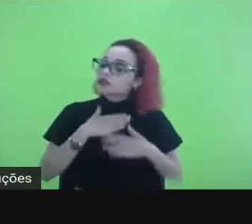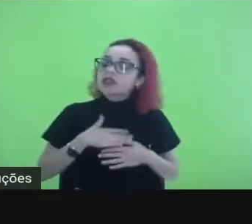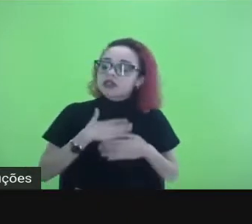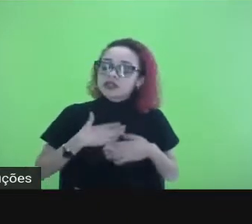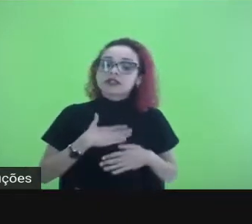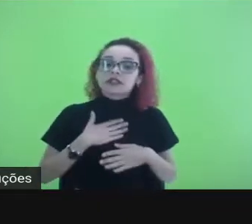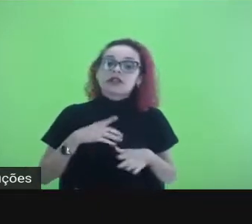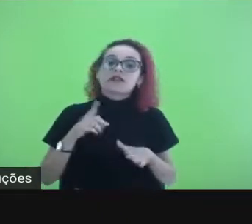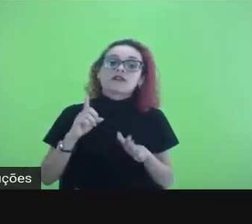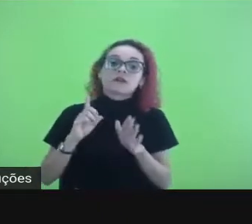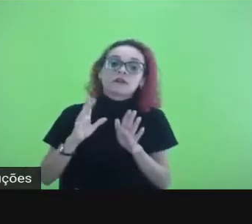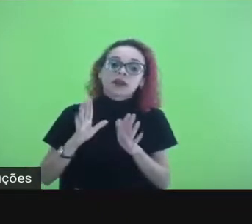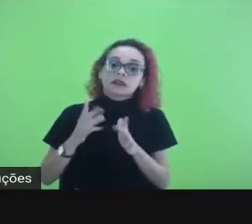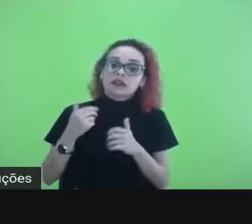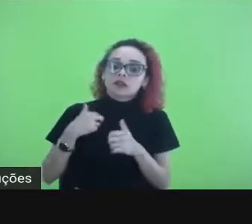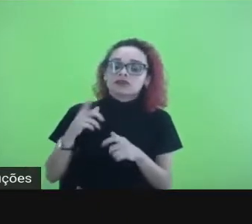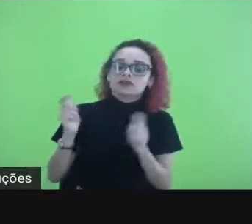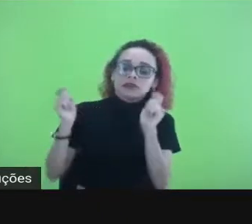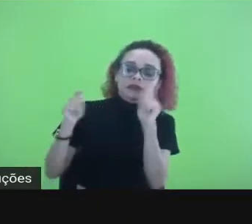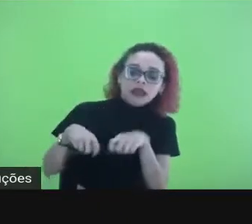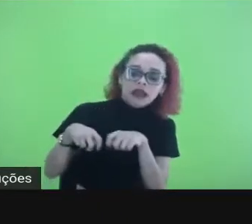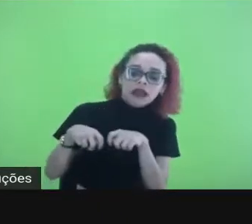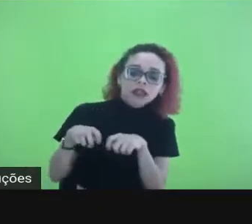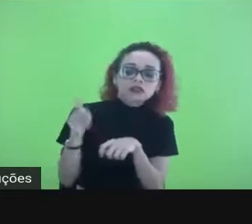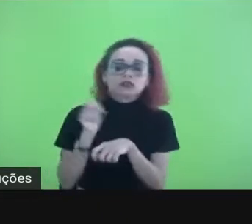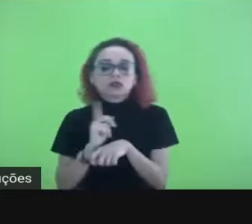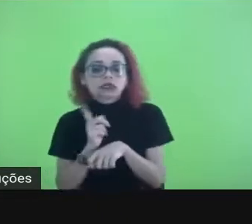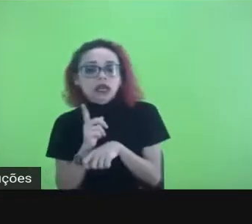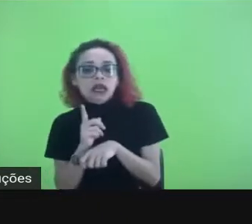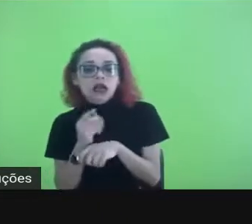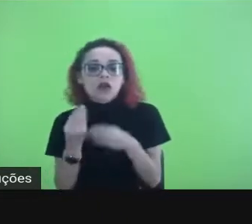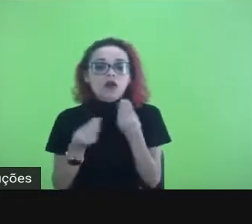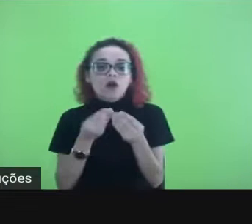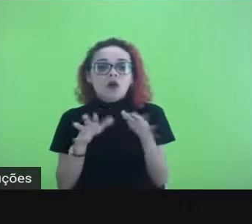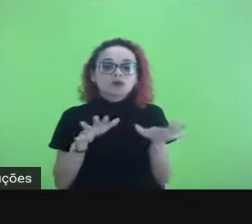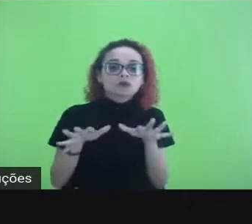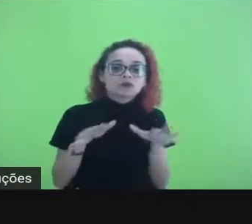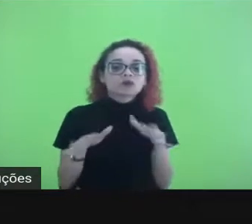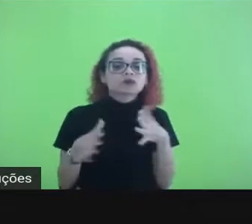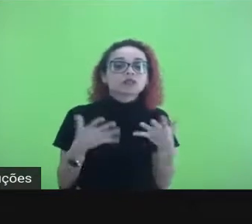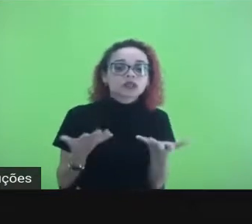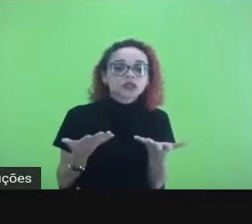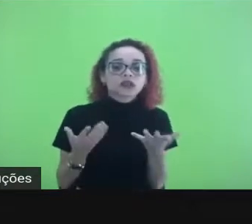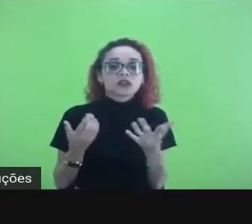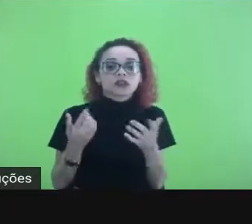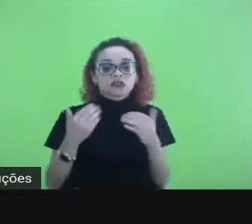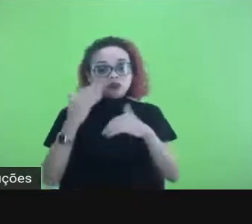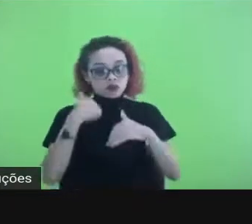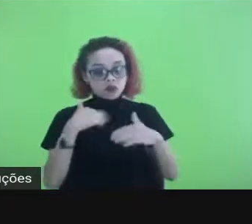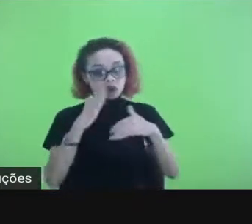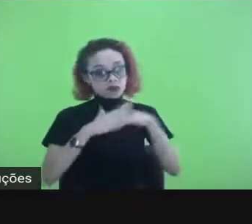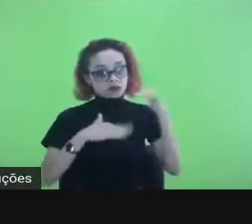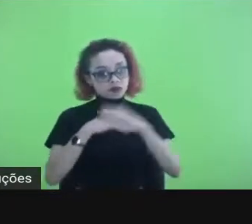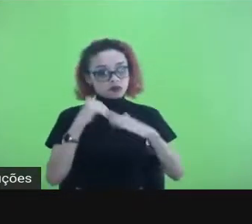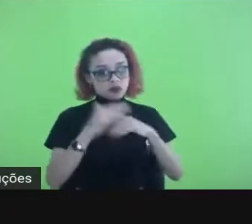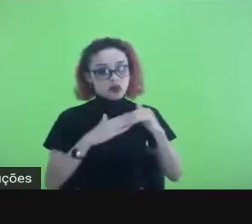ali vendo se era possível fazer esse mesmo movimento aqui, né, que eu já tinha começado profissionalmente, também na